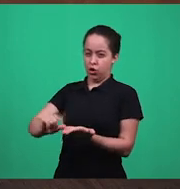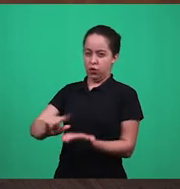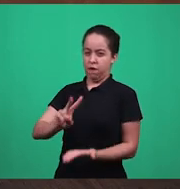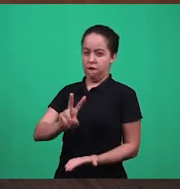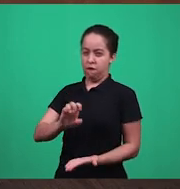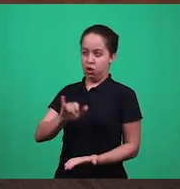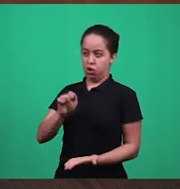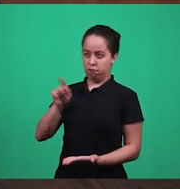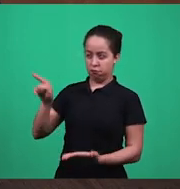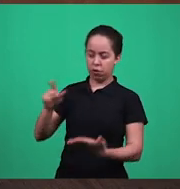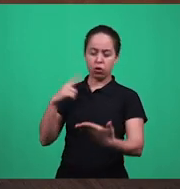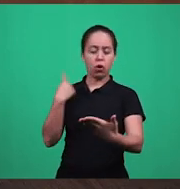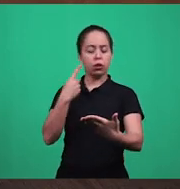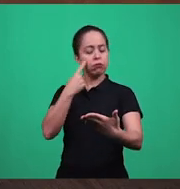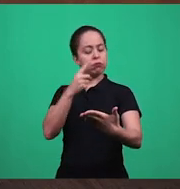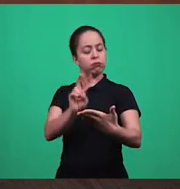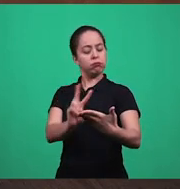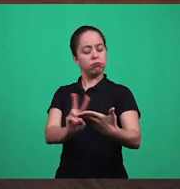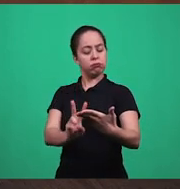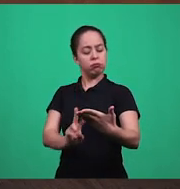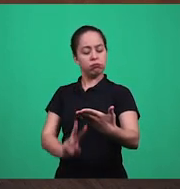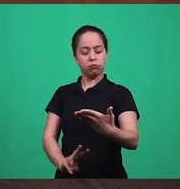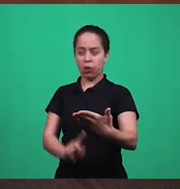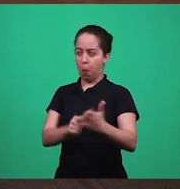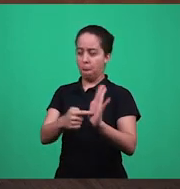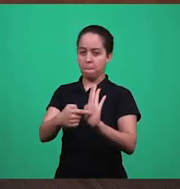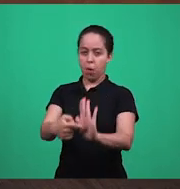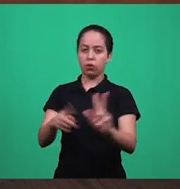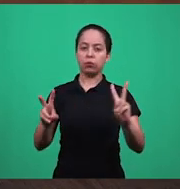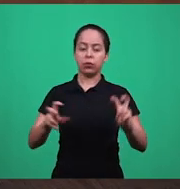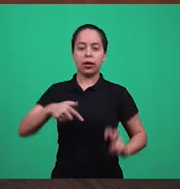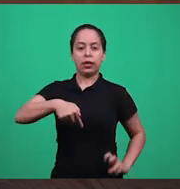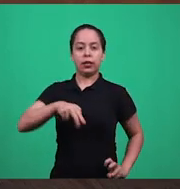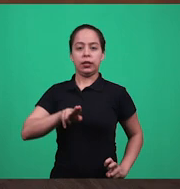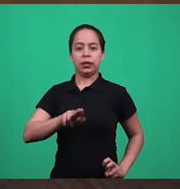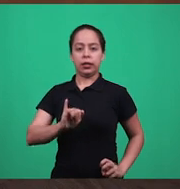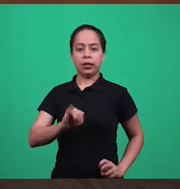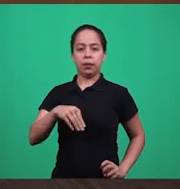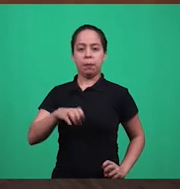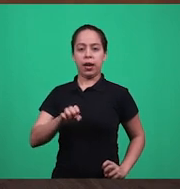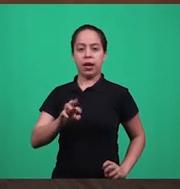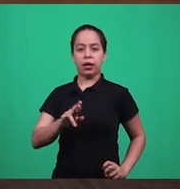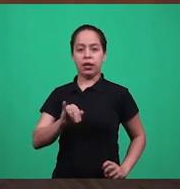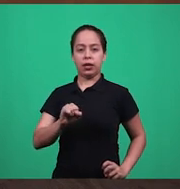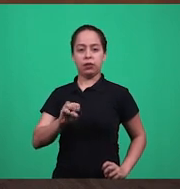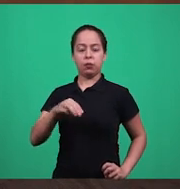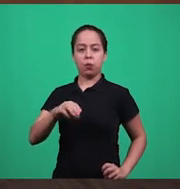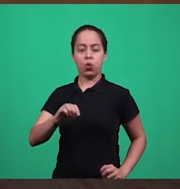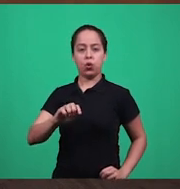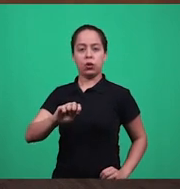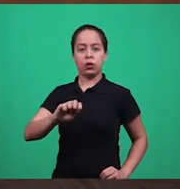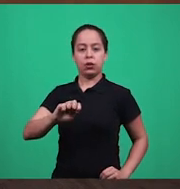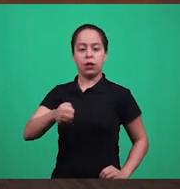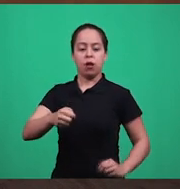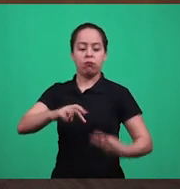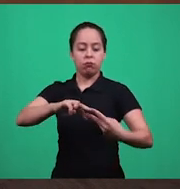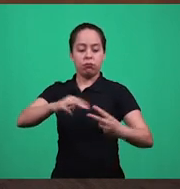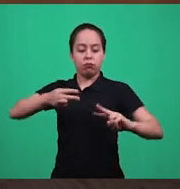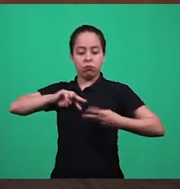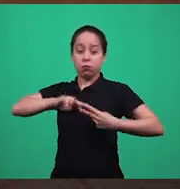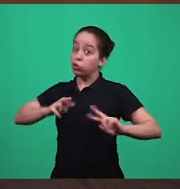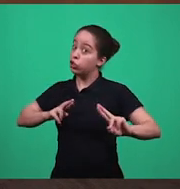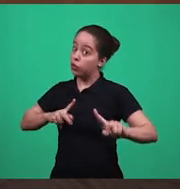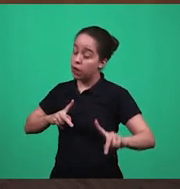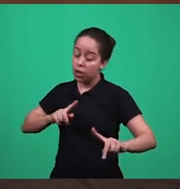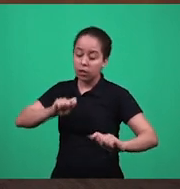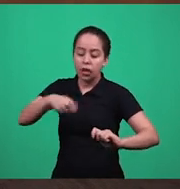Veja deste final de semana, que trata do tema quimerismo e fé, o que